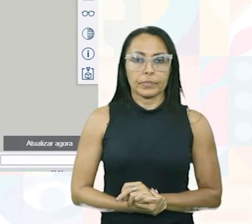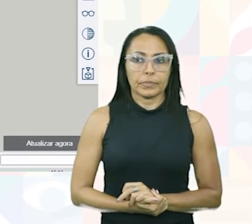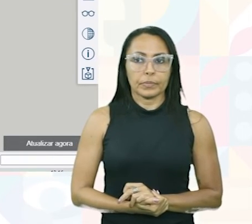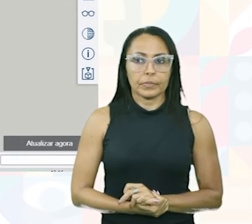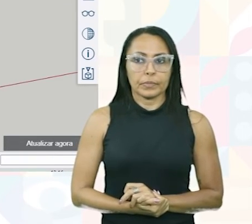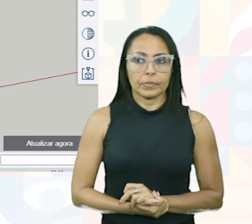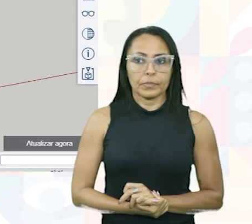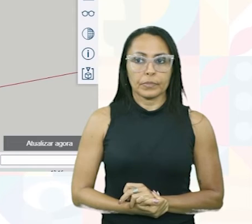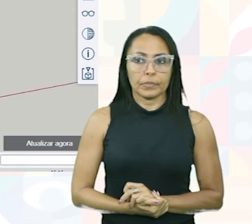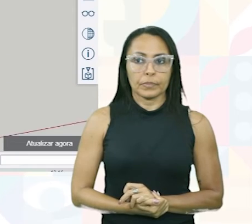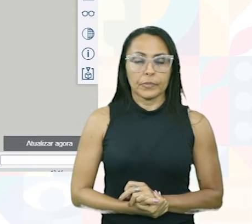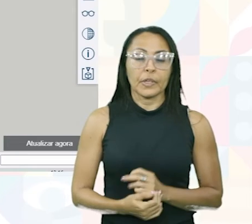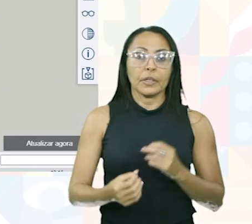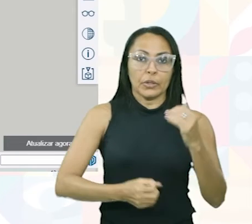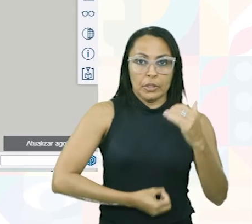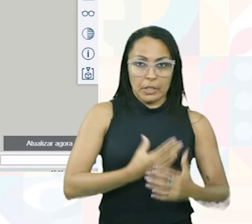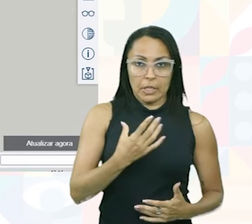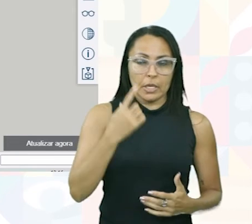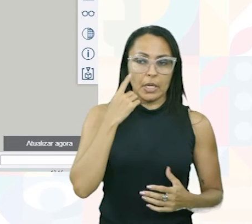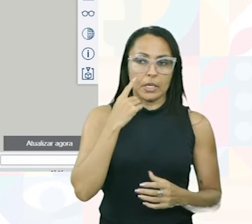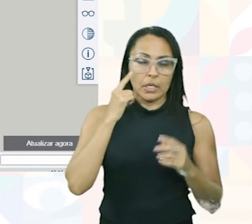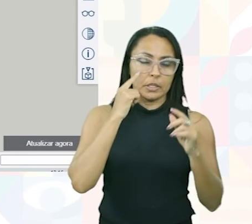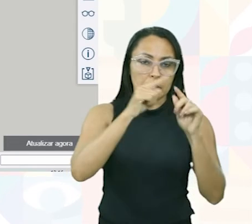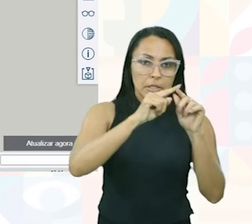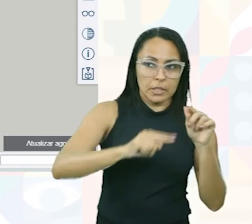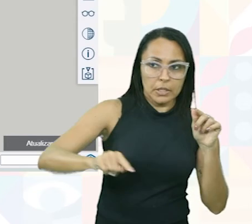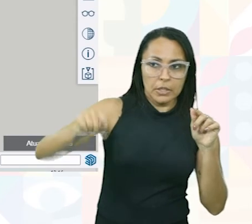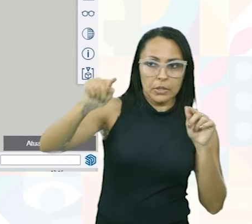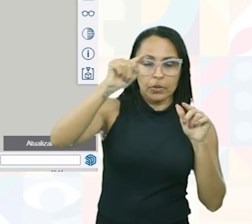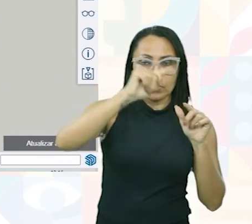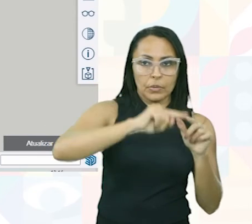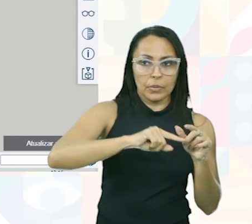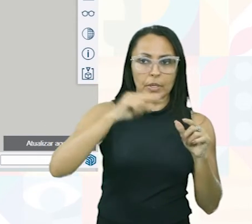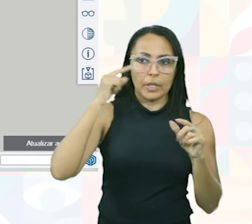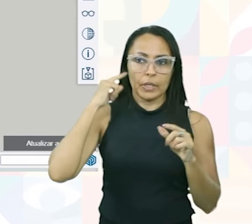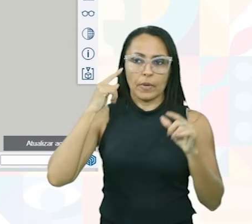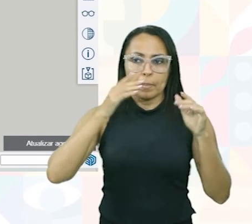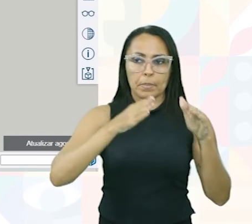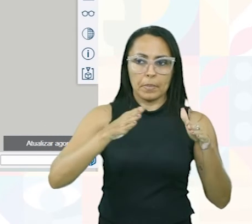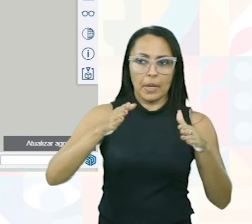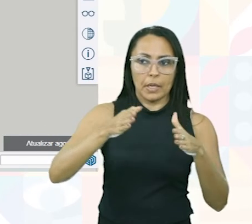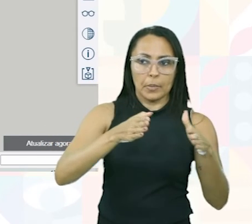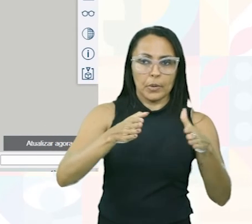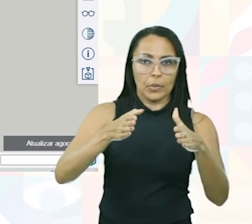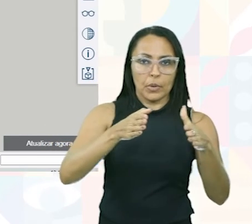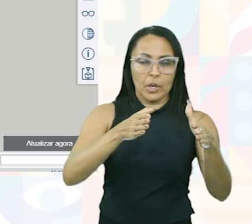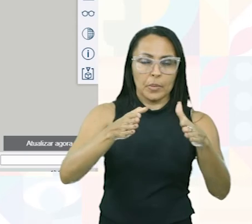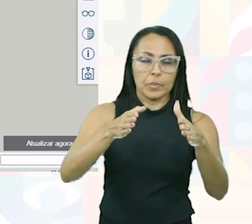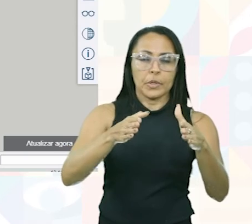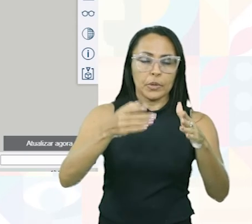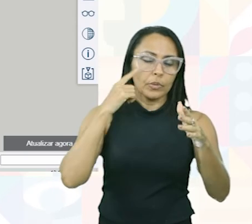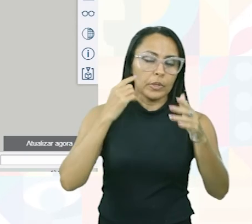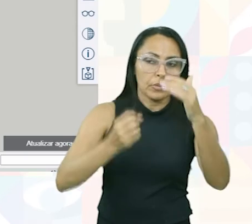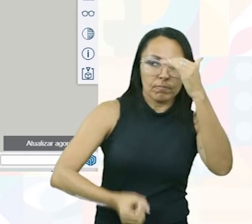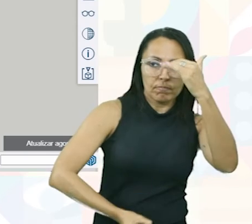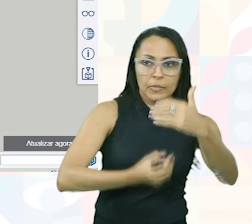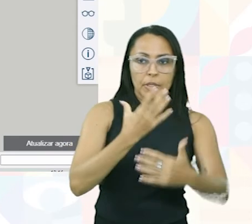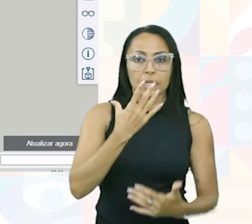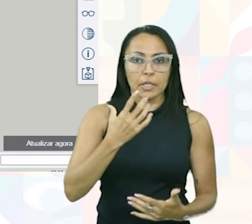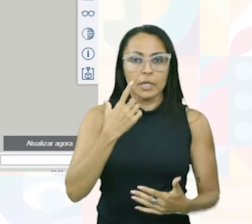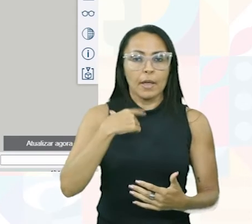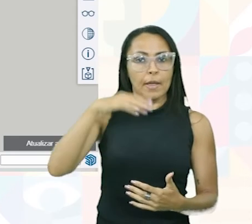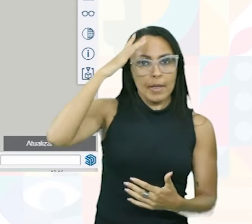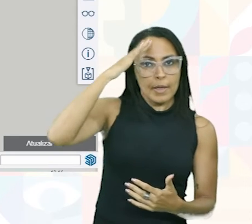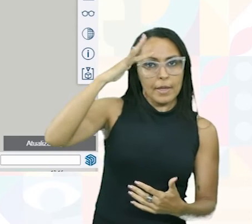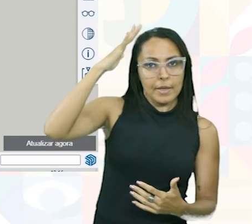Pronto, eu criei esse círculo. Esse círculo, ele vai percorrer todo esse caminho que eu criei nessa minha